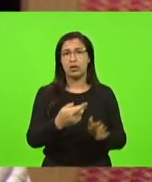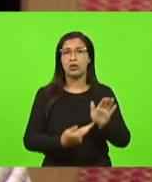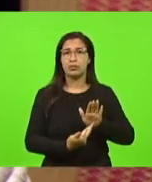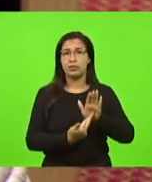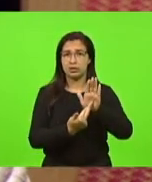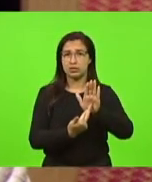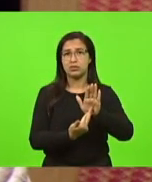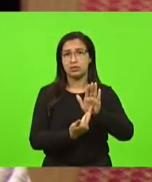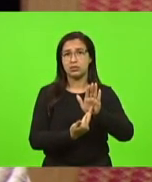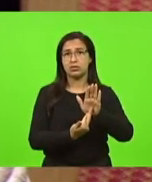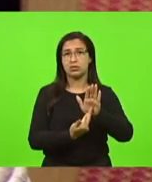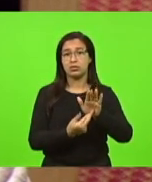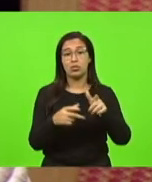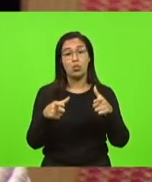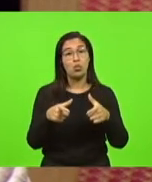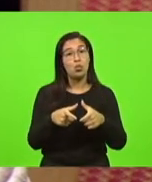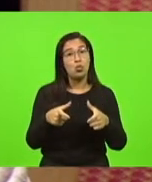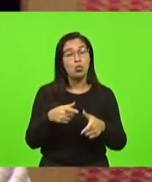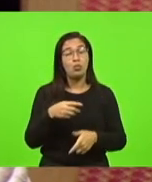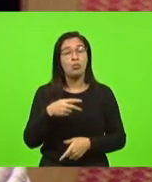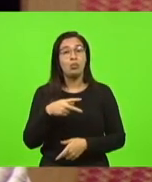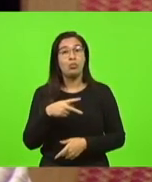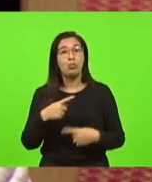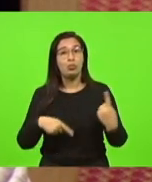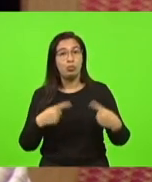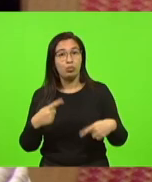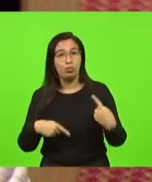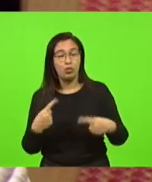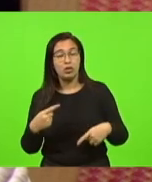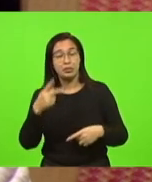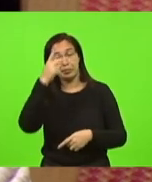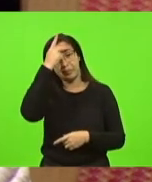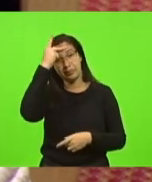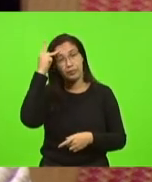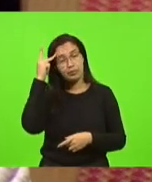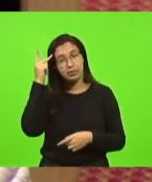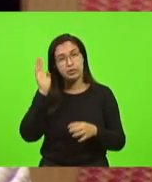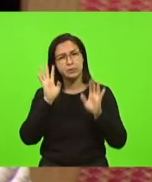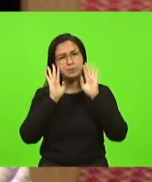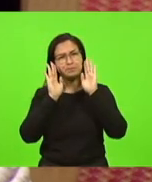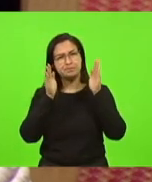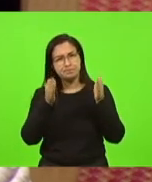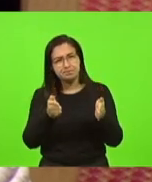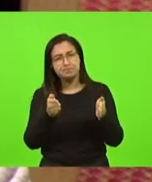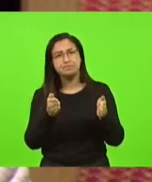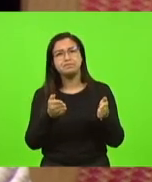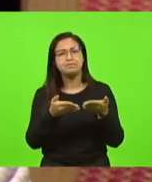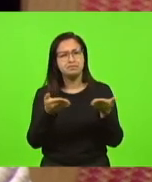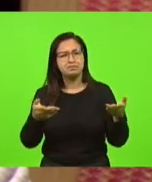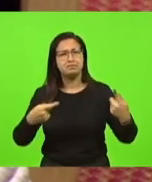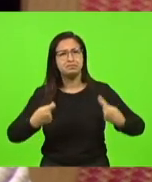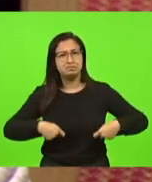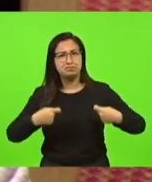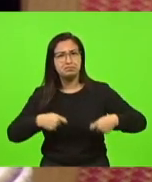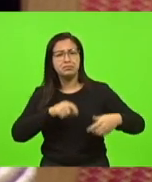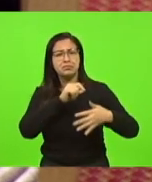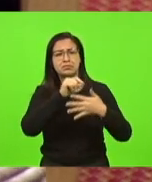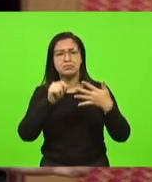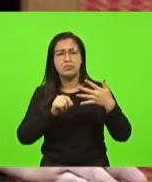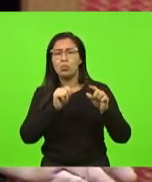classe política as pessoas que estão olhando as suas necessidades. Por isso, a gente